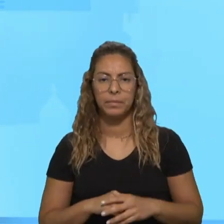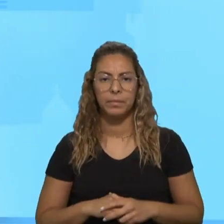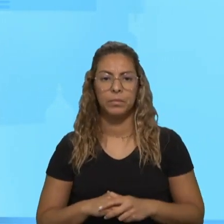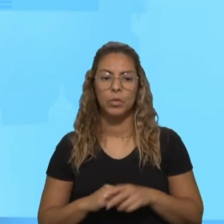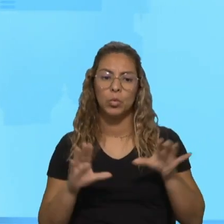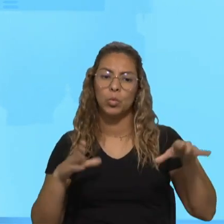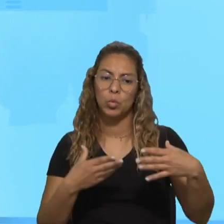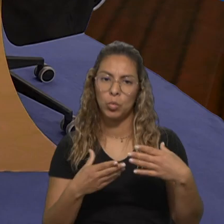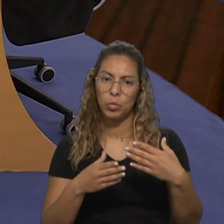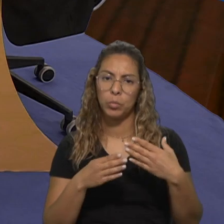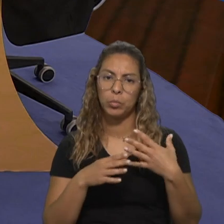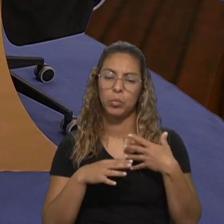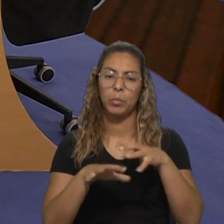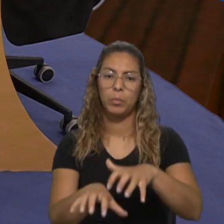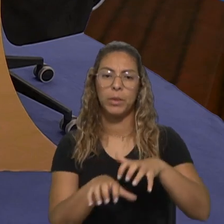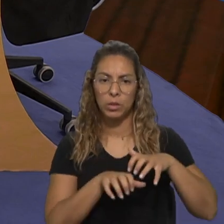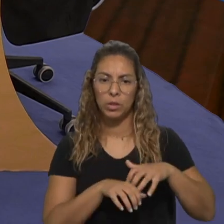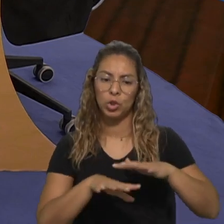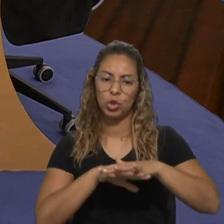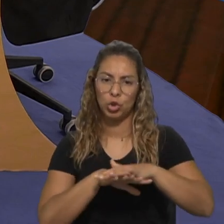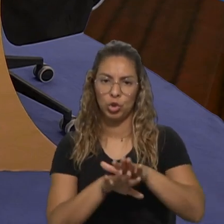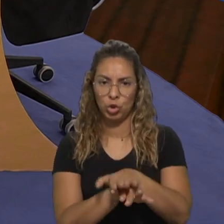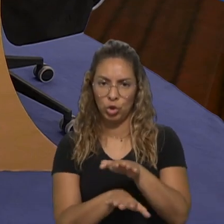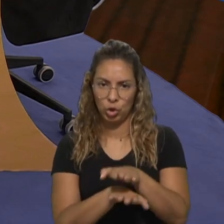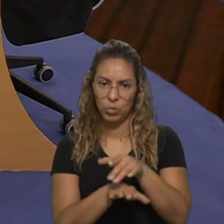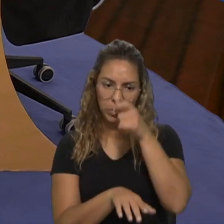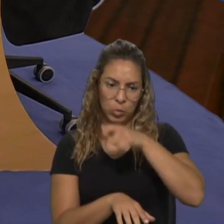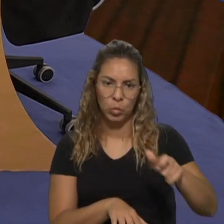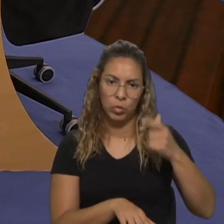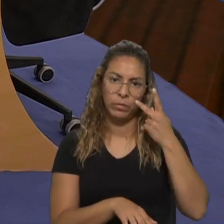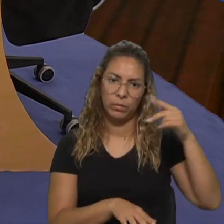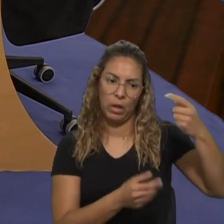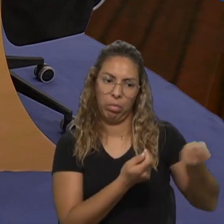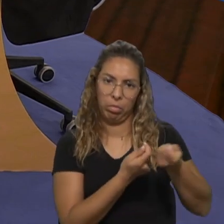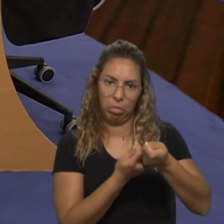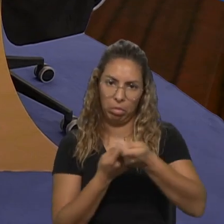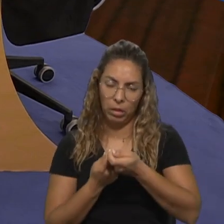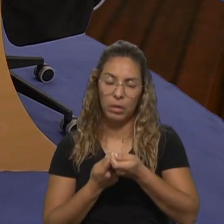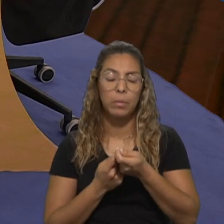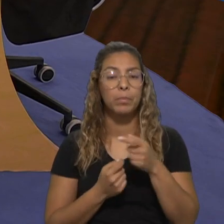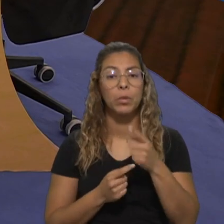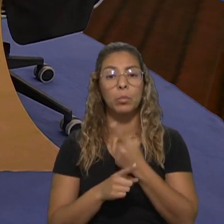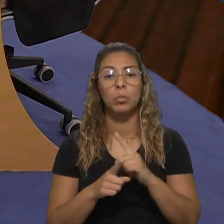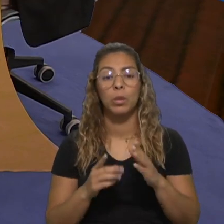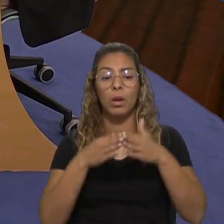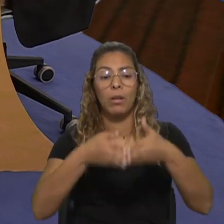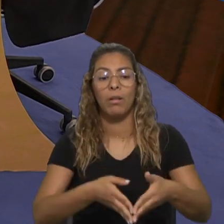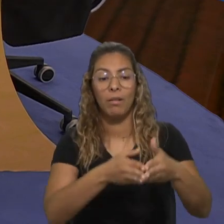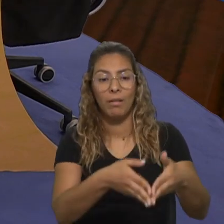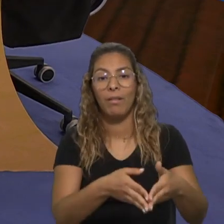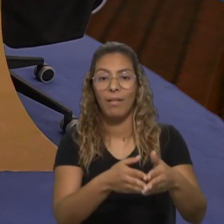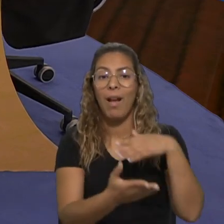comunidade pescatória local. E depois o regresso para as embarcações, porque as embarcações não vão até à Atalaia. Claro. Elas depois